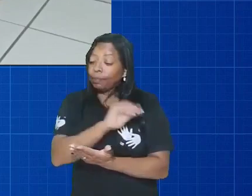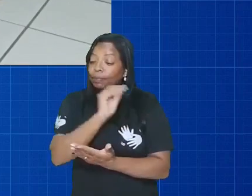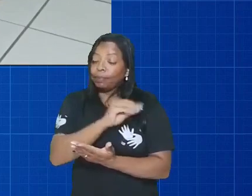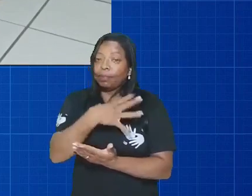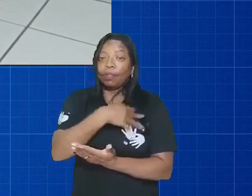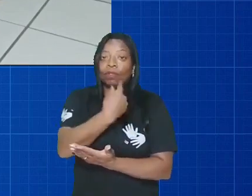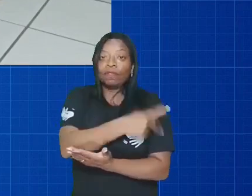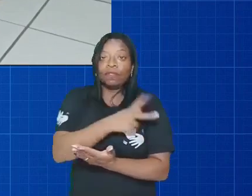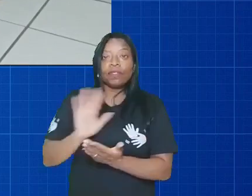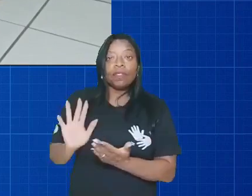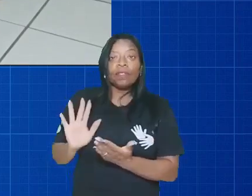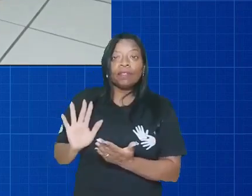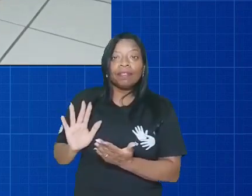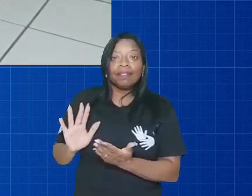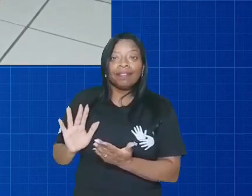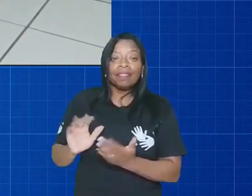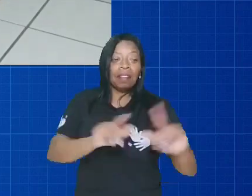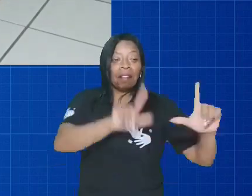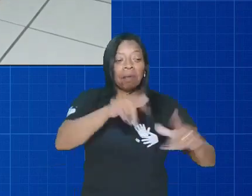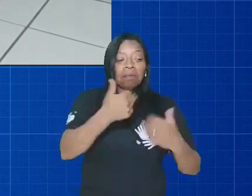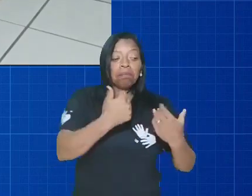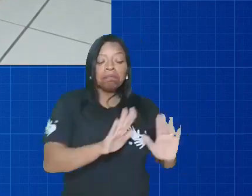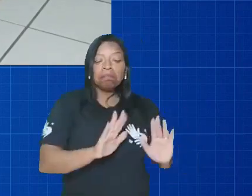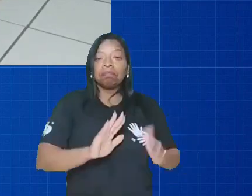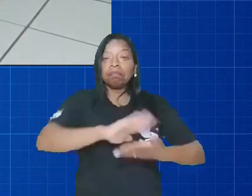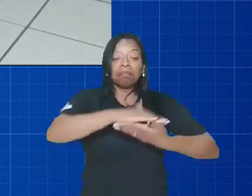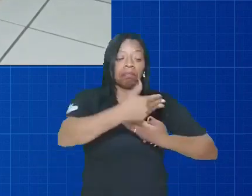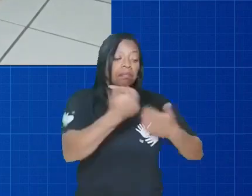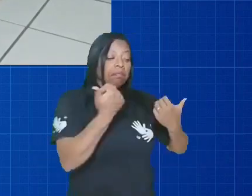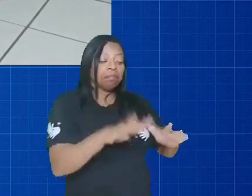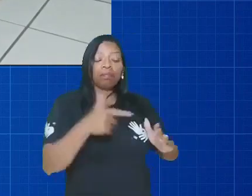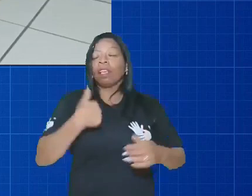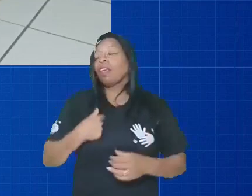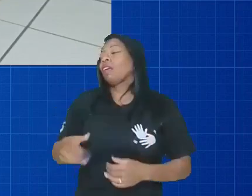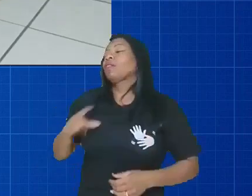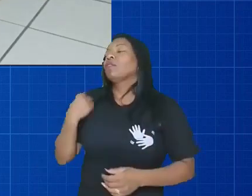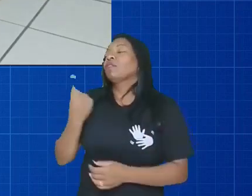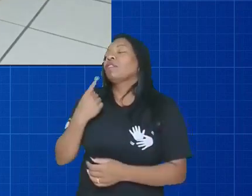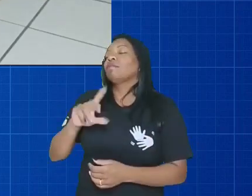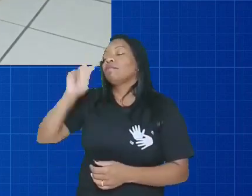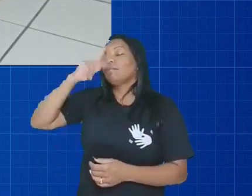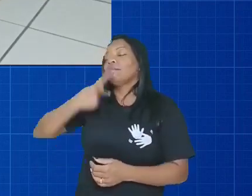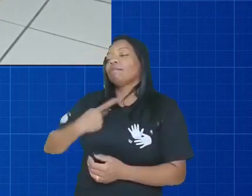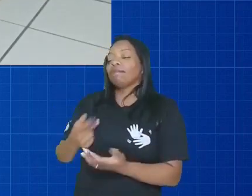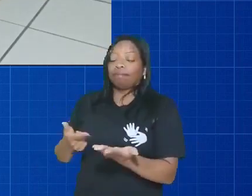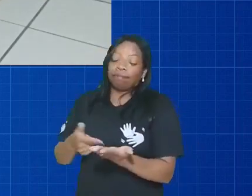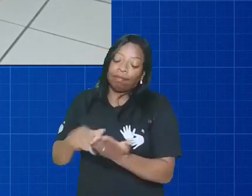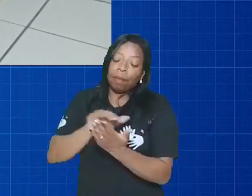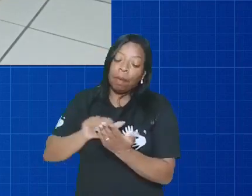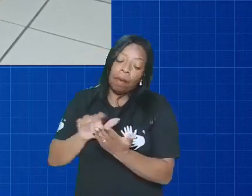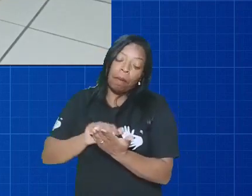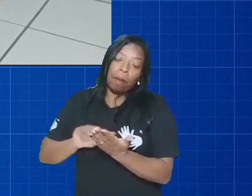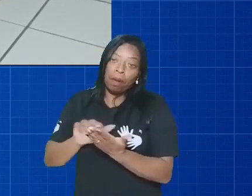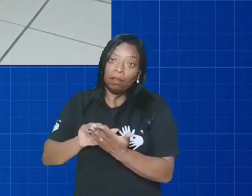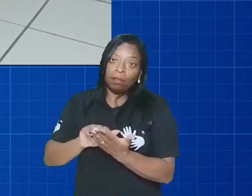deixo ali a criança fazendo qualquer outra atividade e entendo que está tudo certo, né? Então isso é um risco